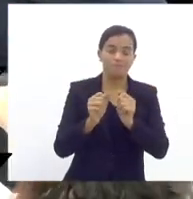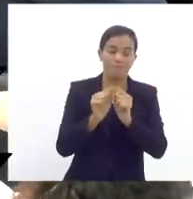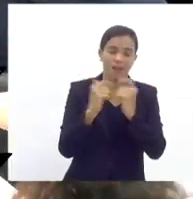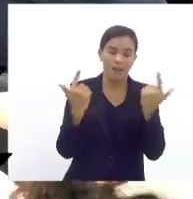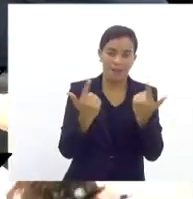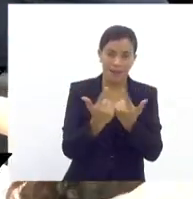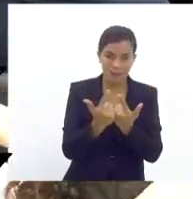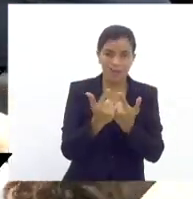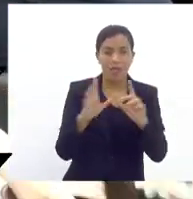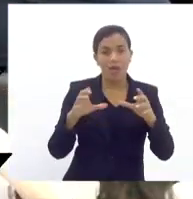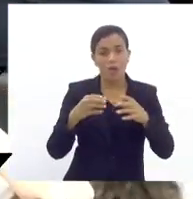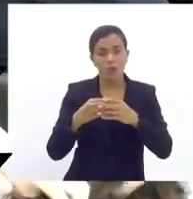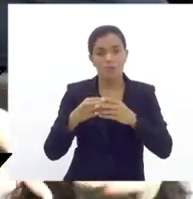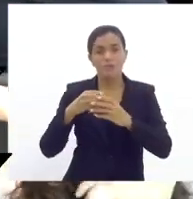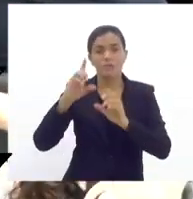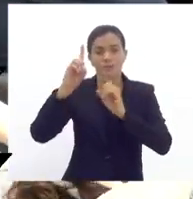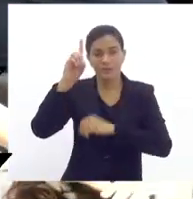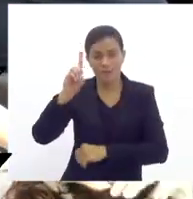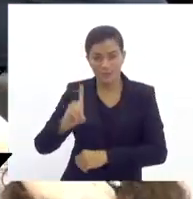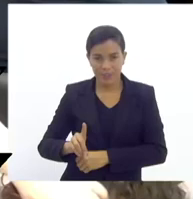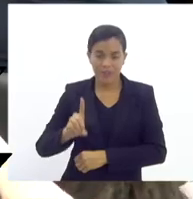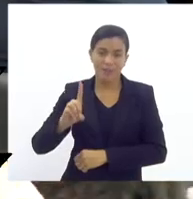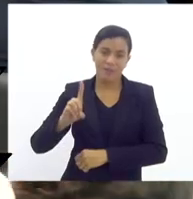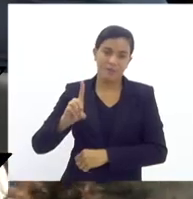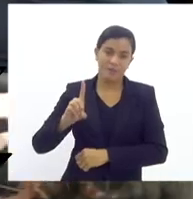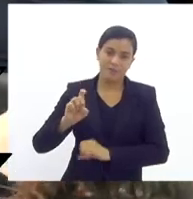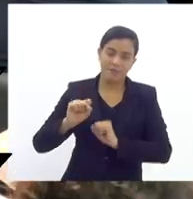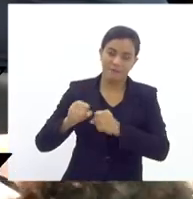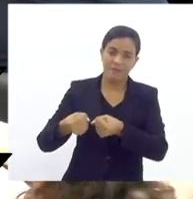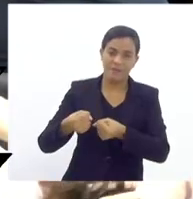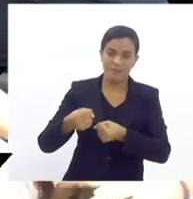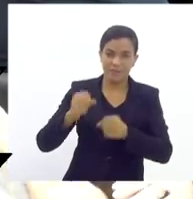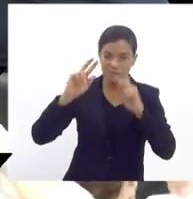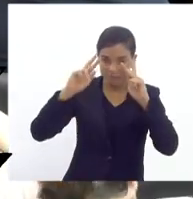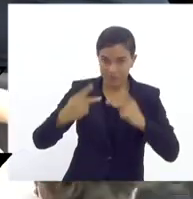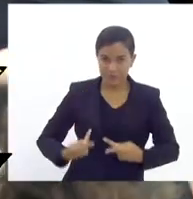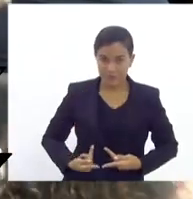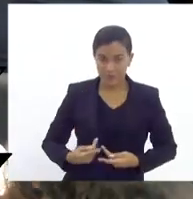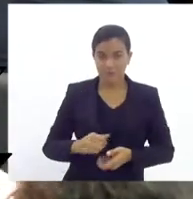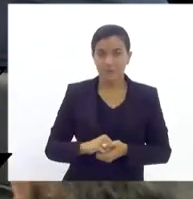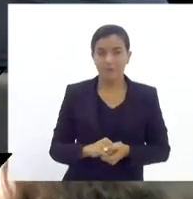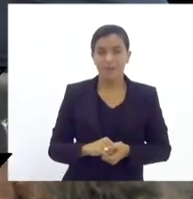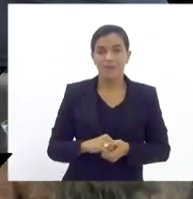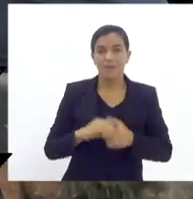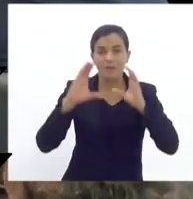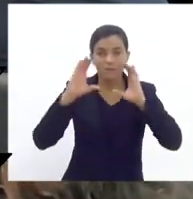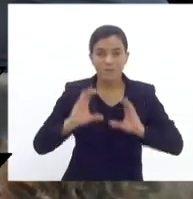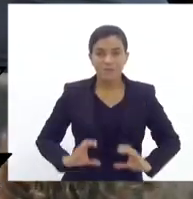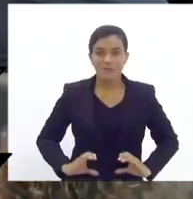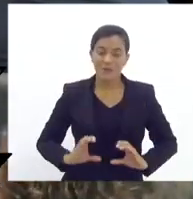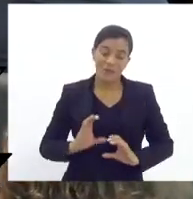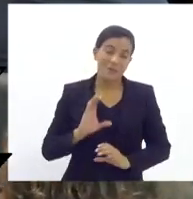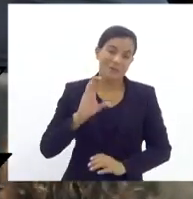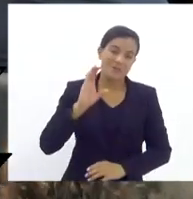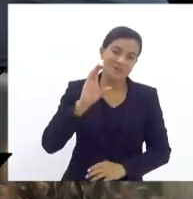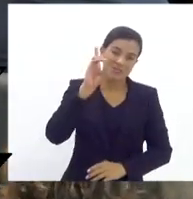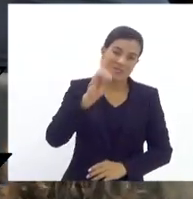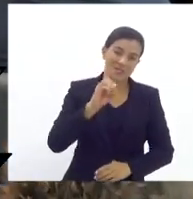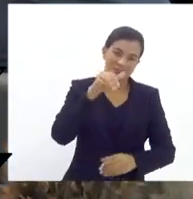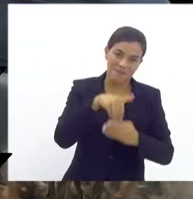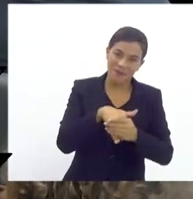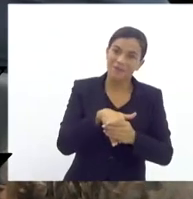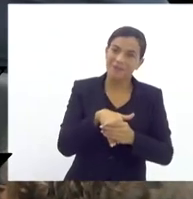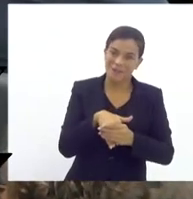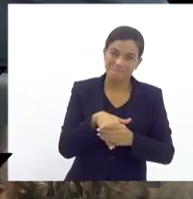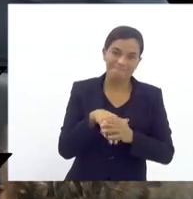a partir da comissão de defesa dos direitos humanos e cidadania o debate da Cidadania e do direito ao voto é extremamente implicado